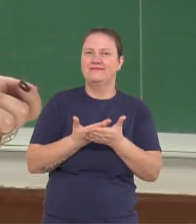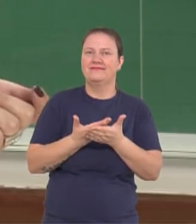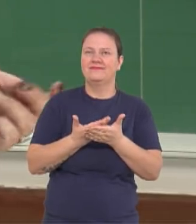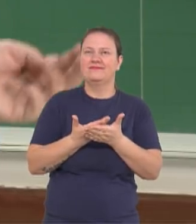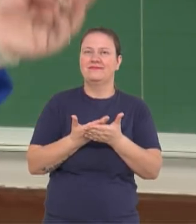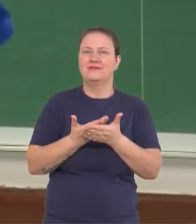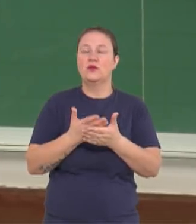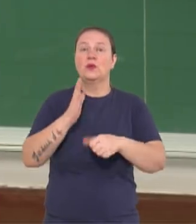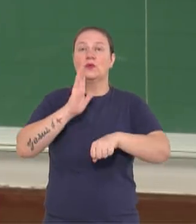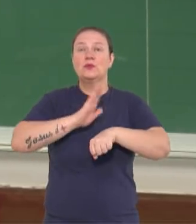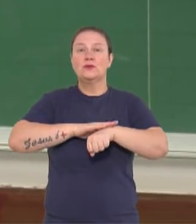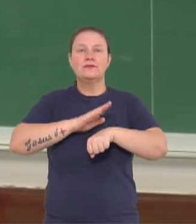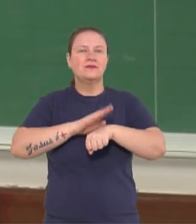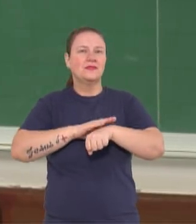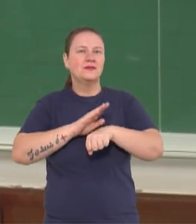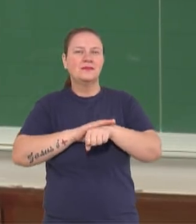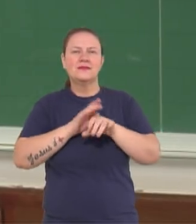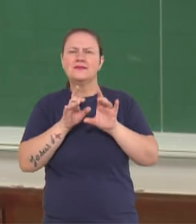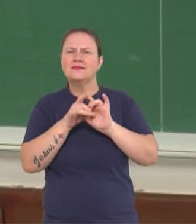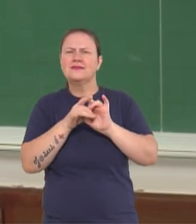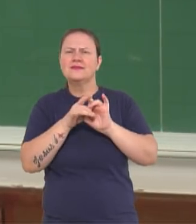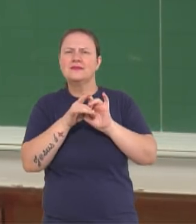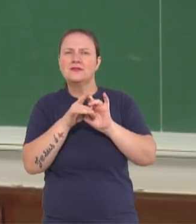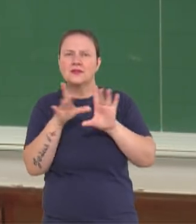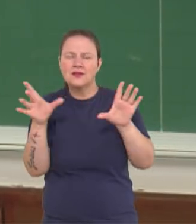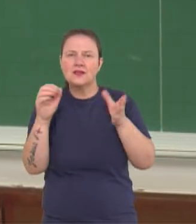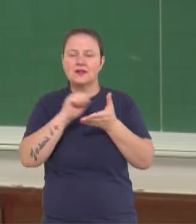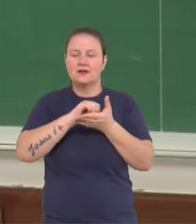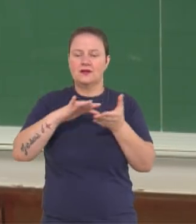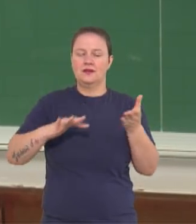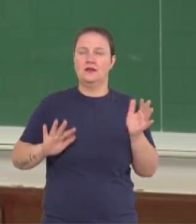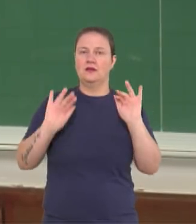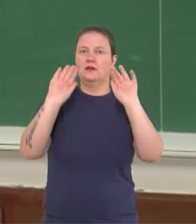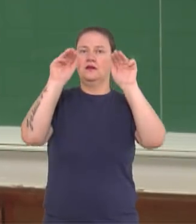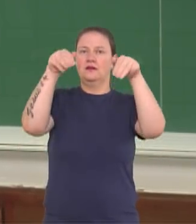Vamos dar um tempinho aí para vocês fazer essa atividade final.